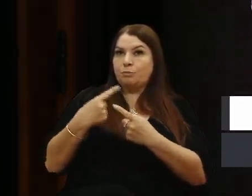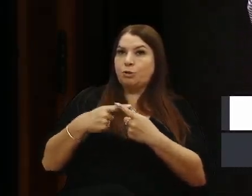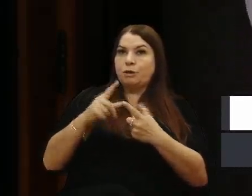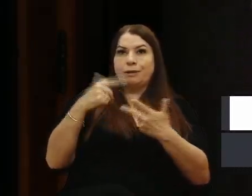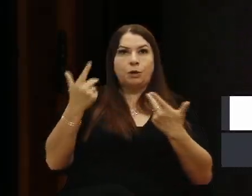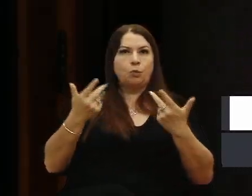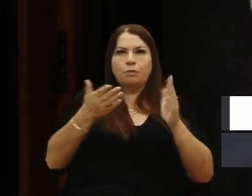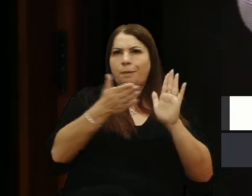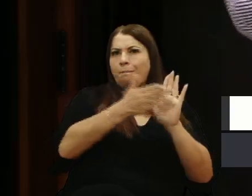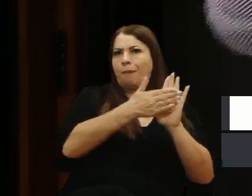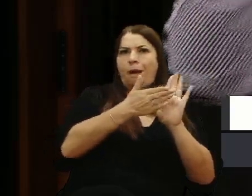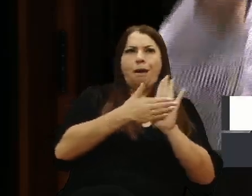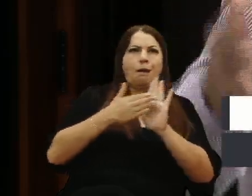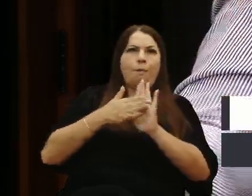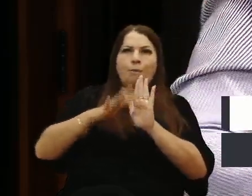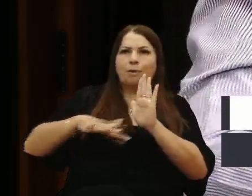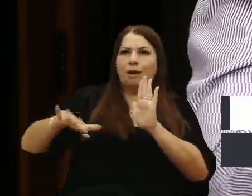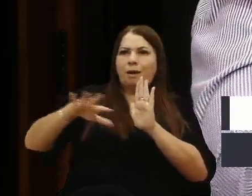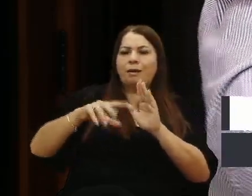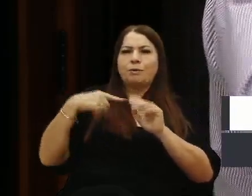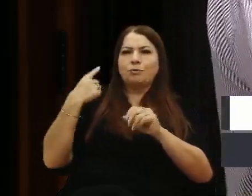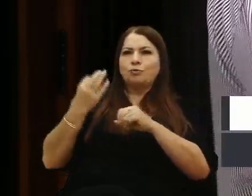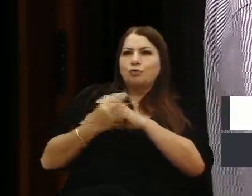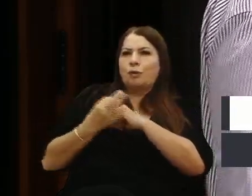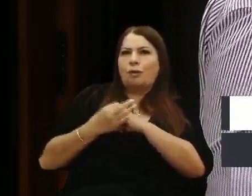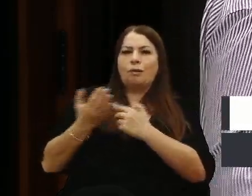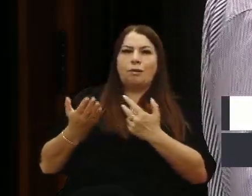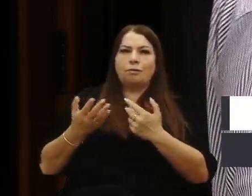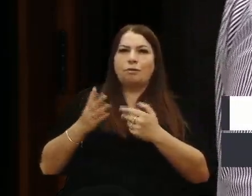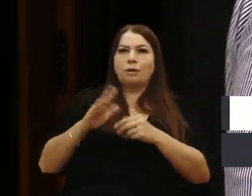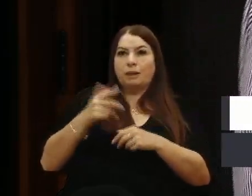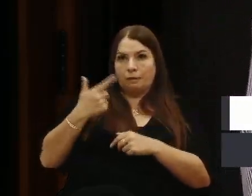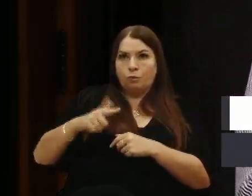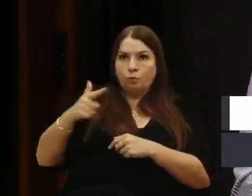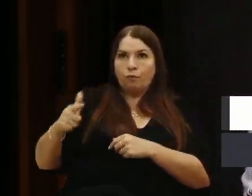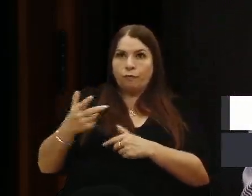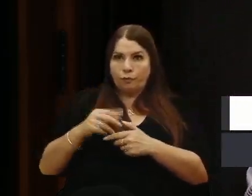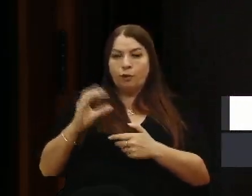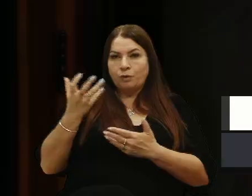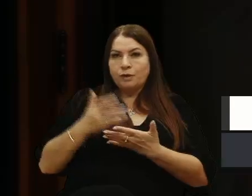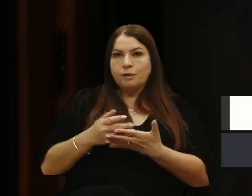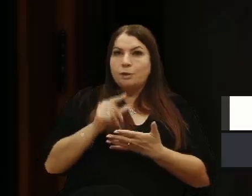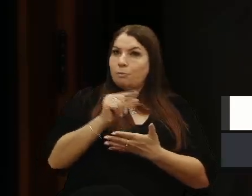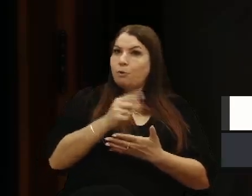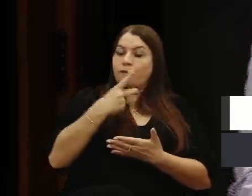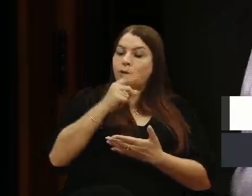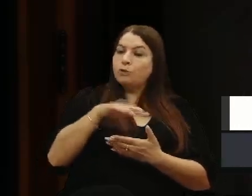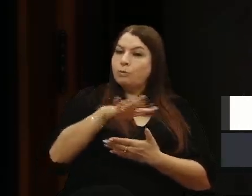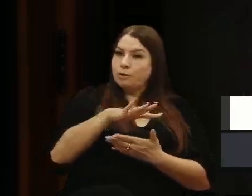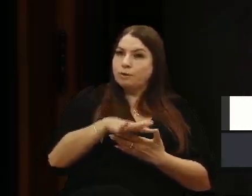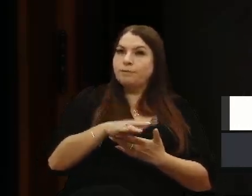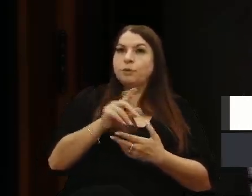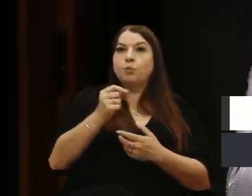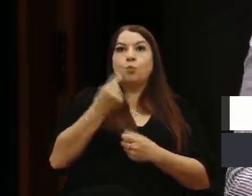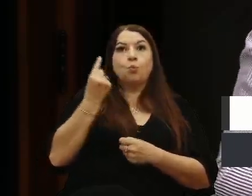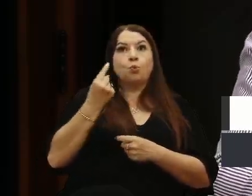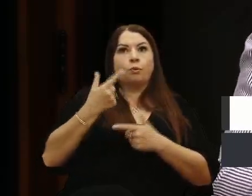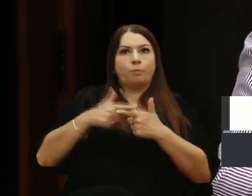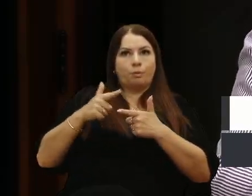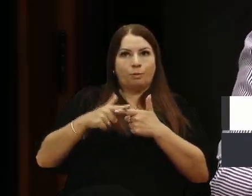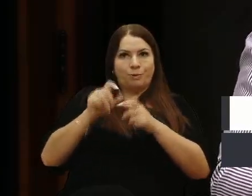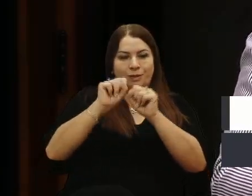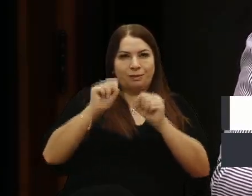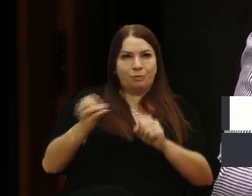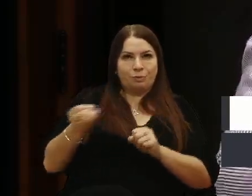outras pautas da área do direito, que são mais frequentes ou recorrentes, e pouco falamos sobre isso. O único problema é nós ter um sistema